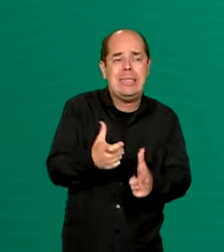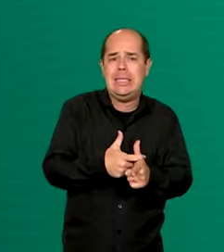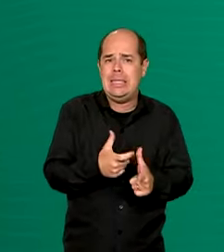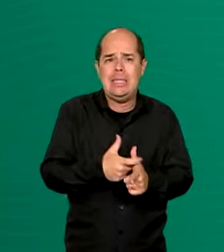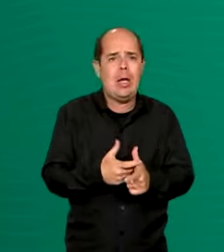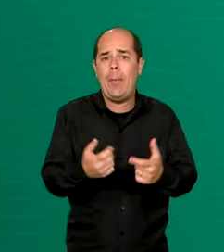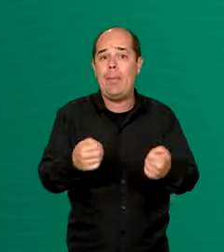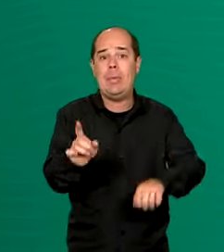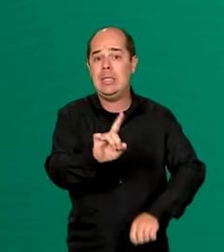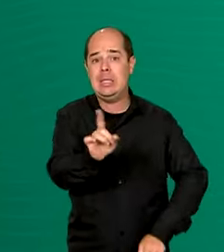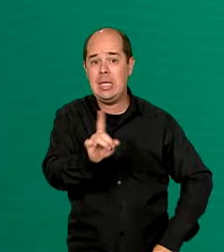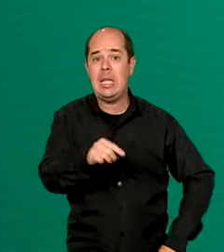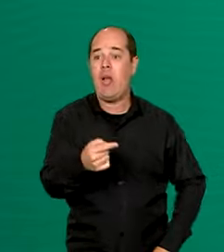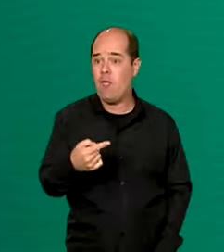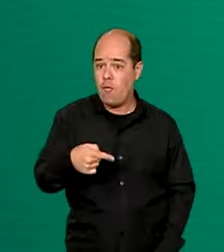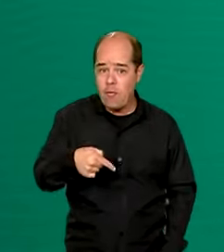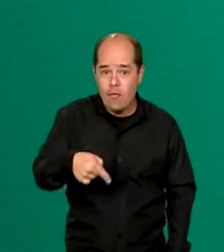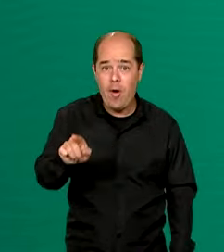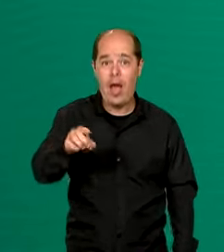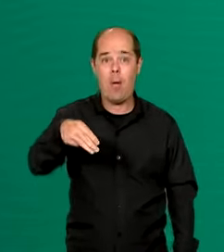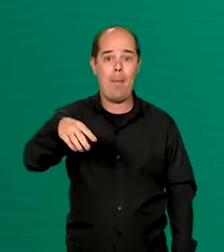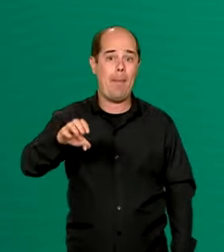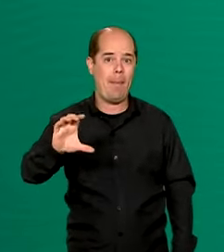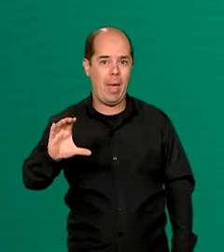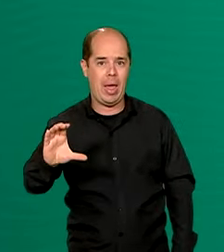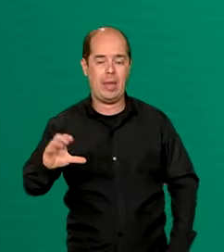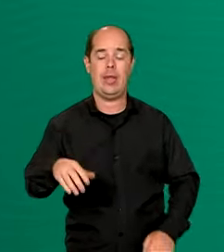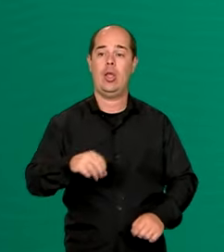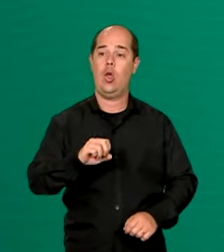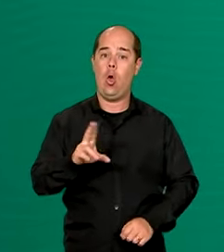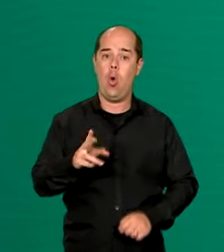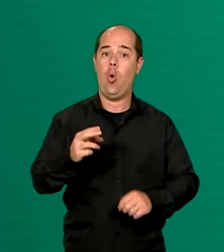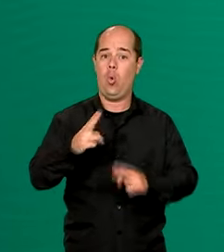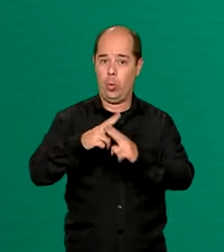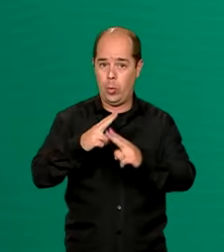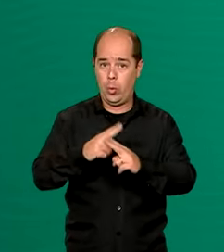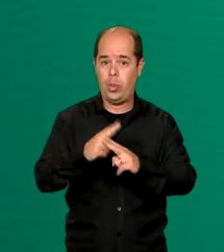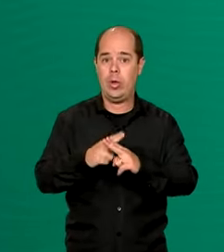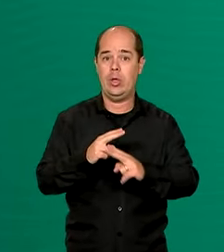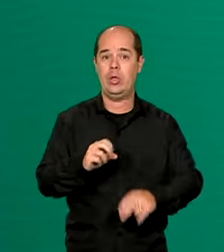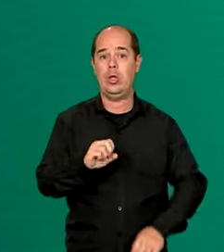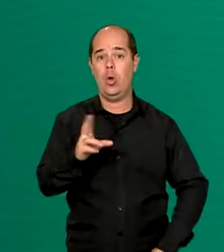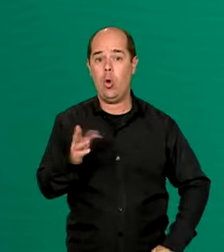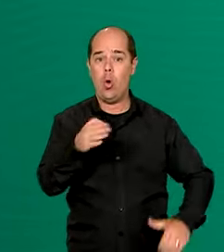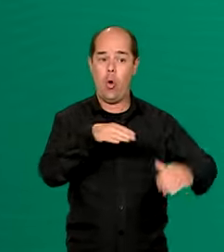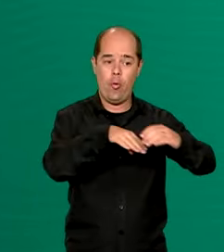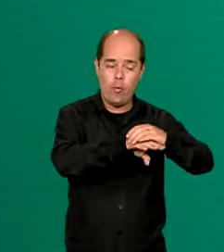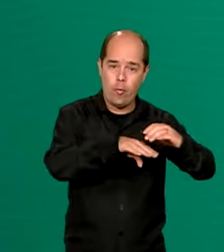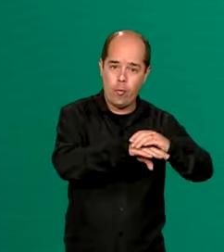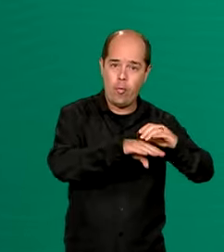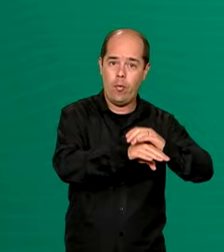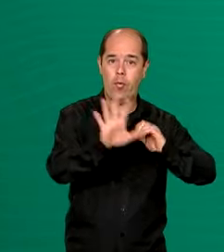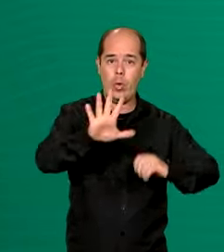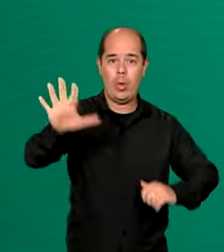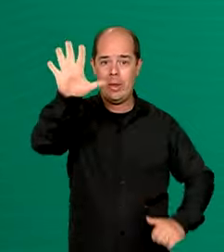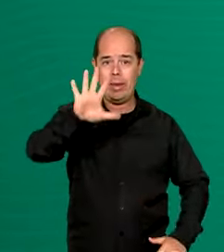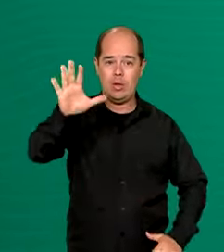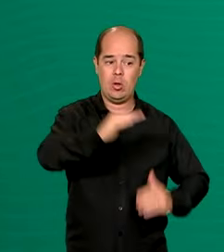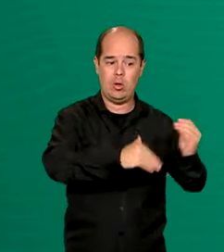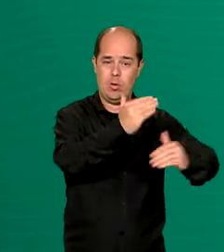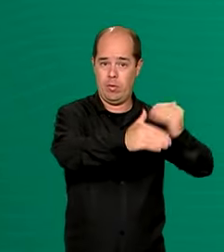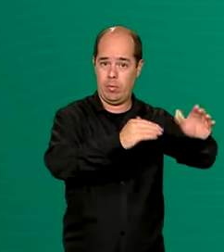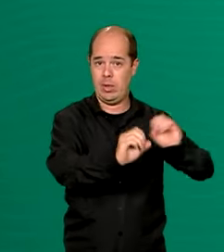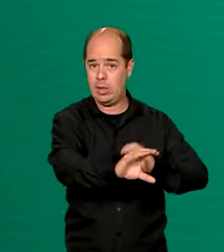Vá ao MEC, vá à Caixa Econômica Federal e vá ao Fundo Nacional de Desenvolvimento Educacional e resolva o seu